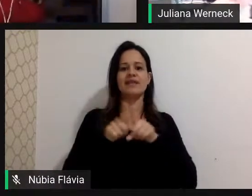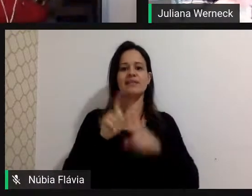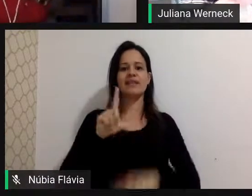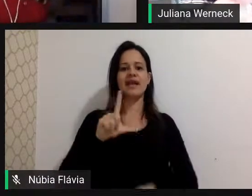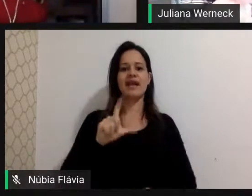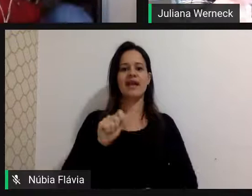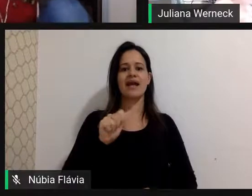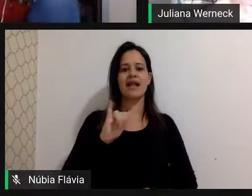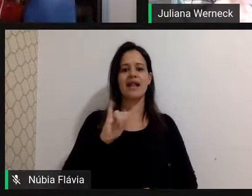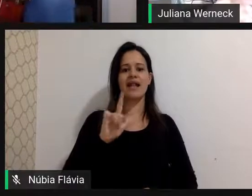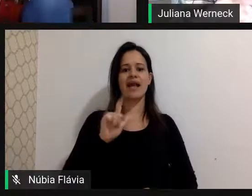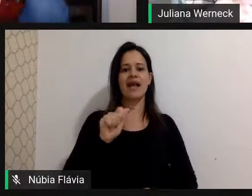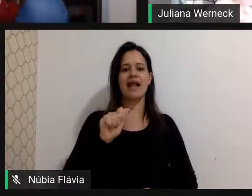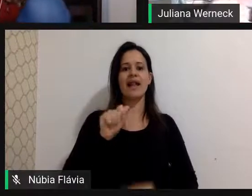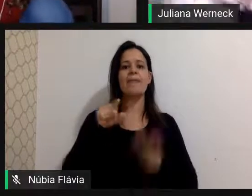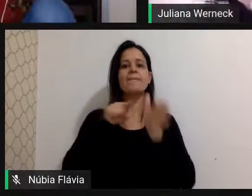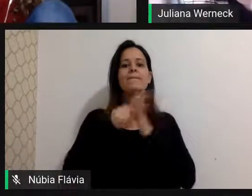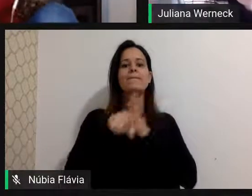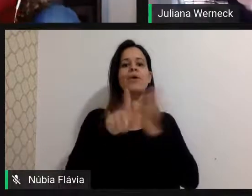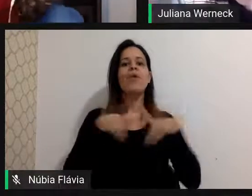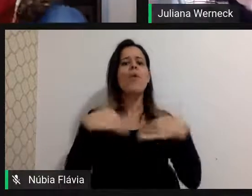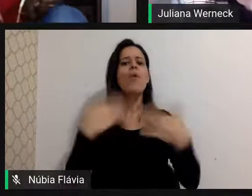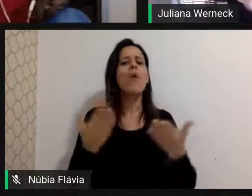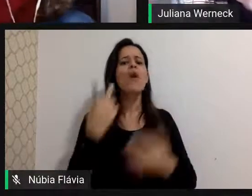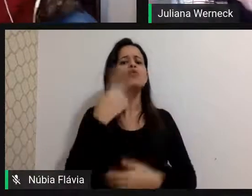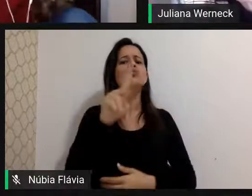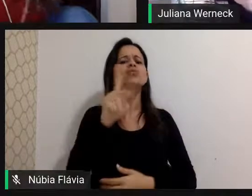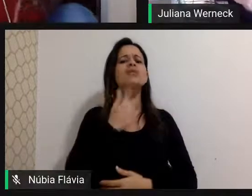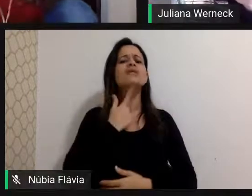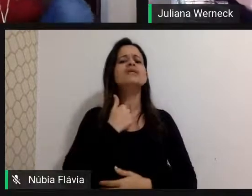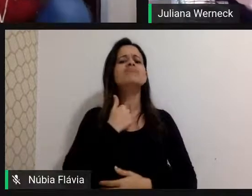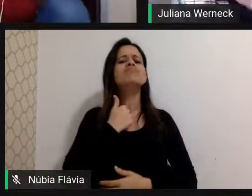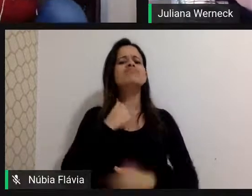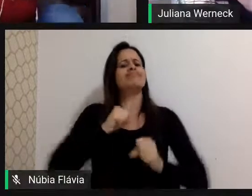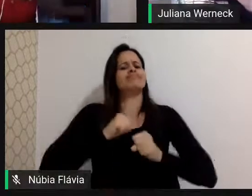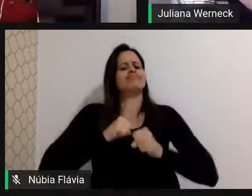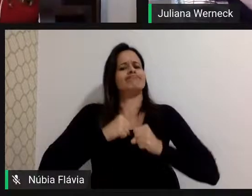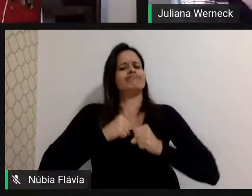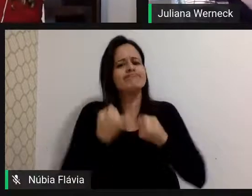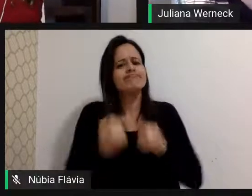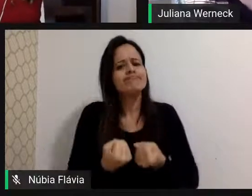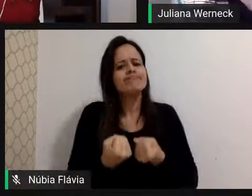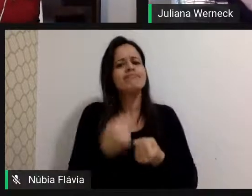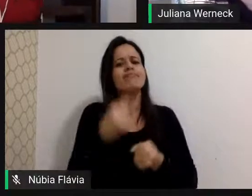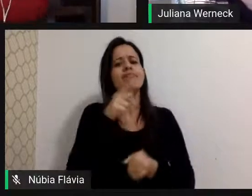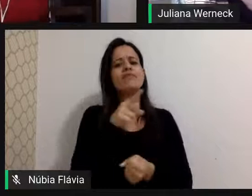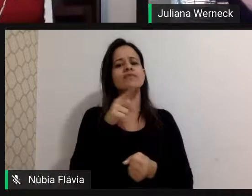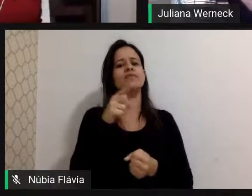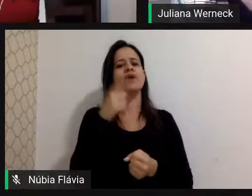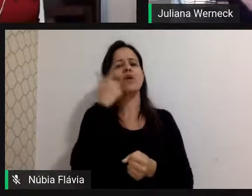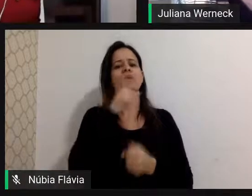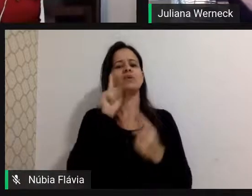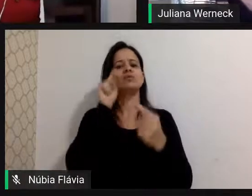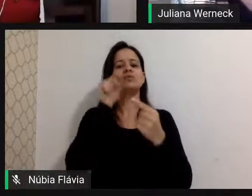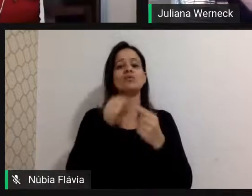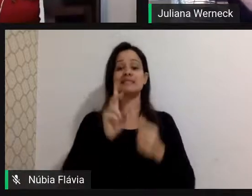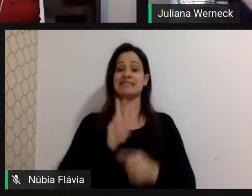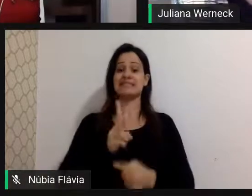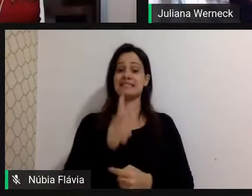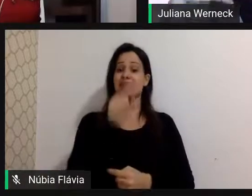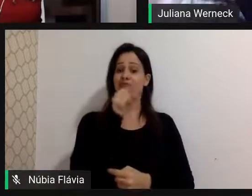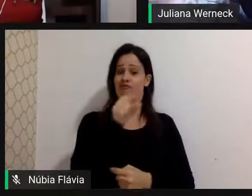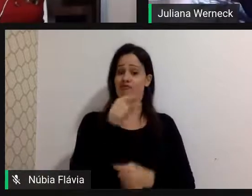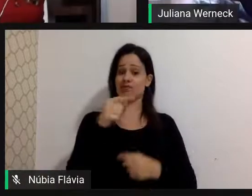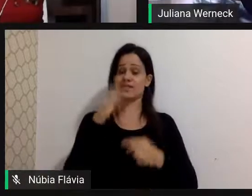Machado pergunta qual foi sua inspiração para você chegar onde você está, se você sempre foi assim, desde